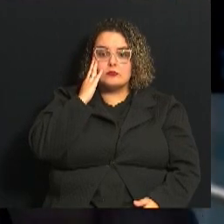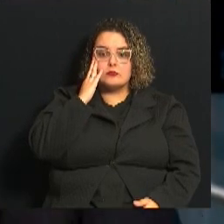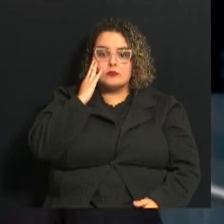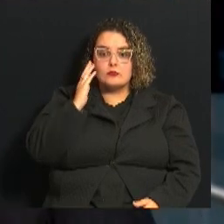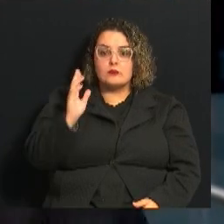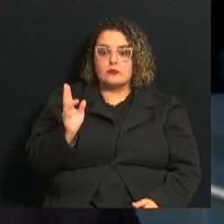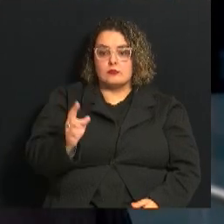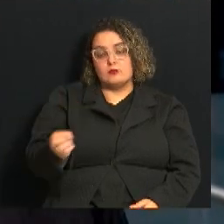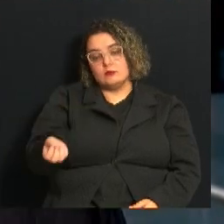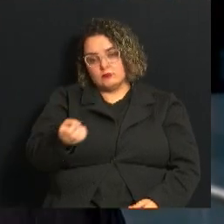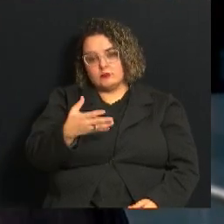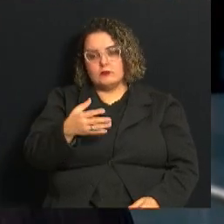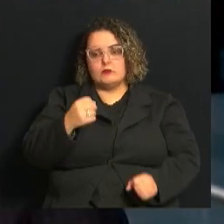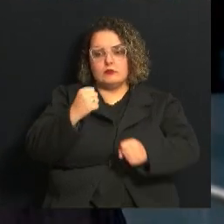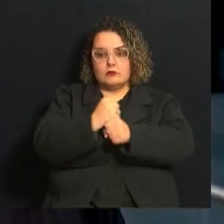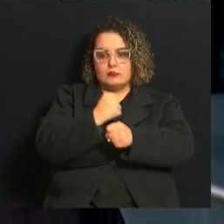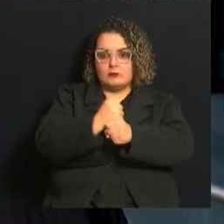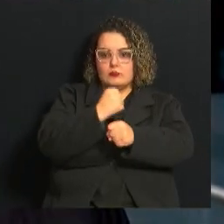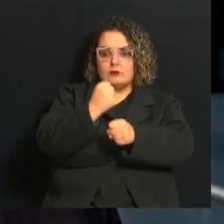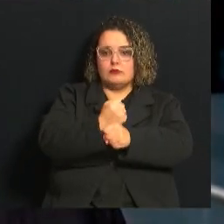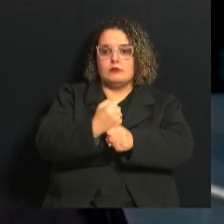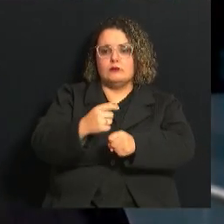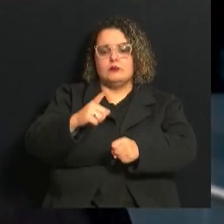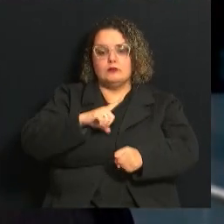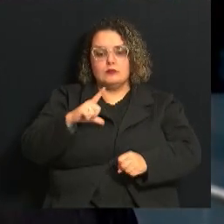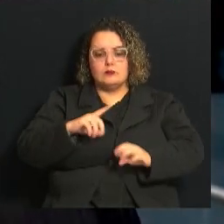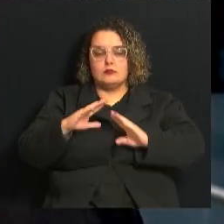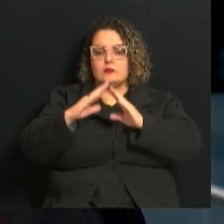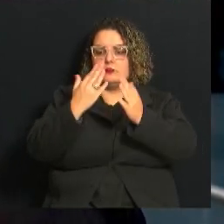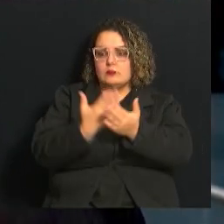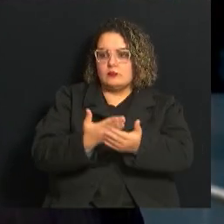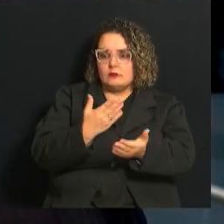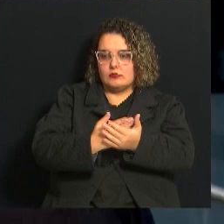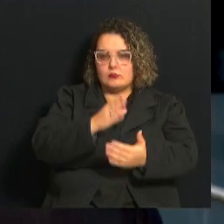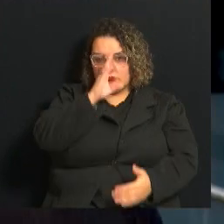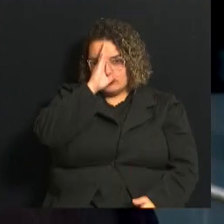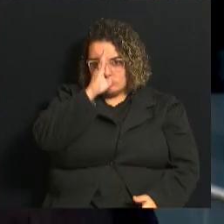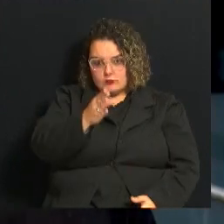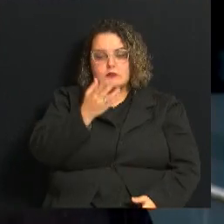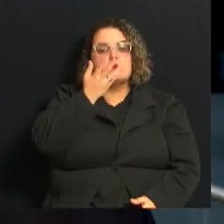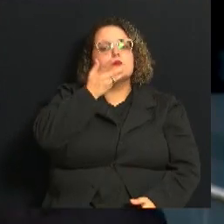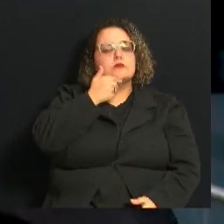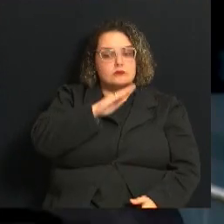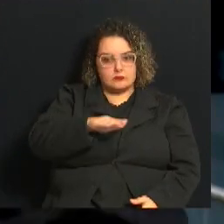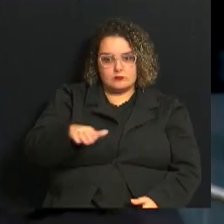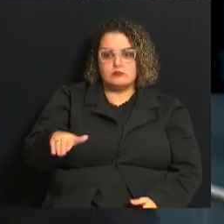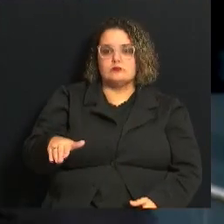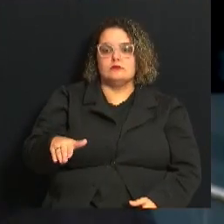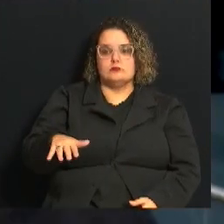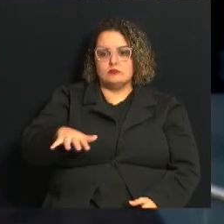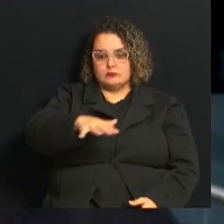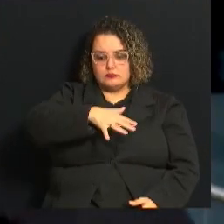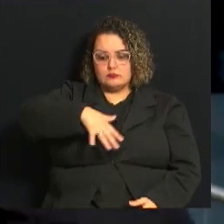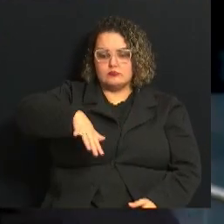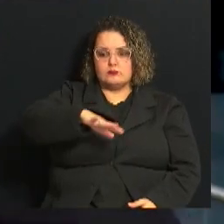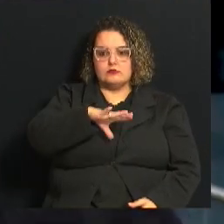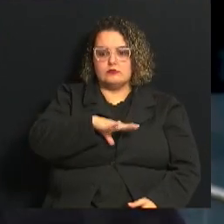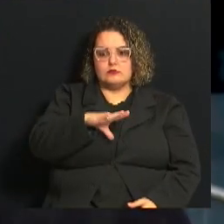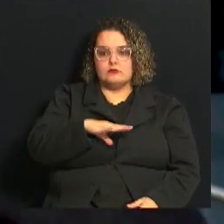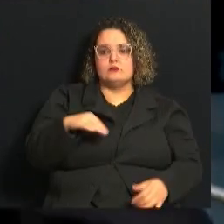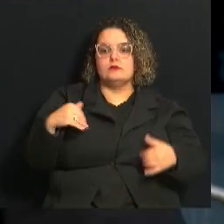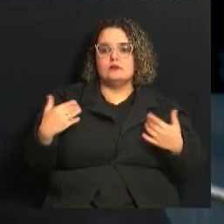novas construções que vão ver de escolas principalmente na educação infantil no município quais estão